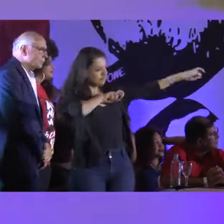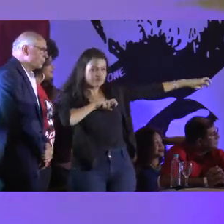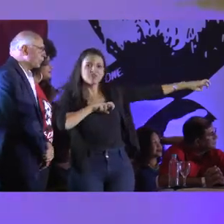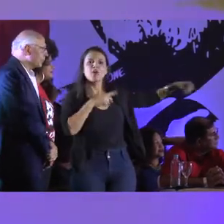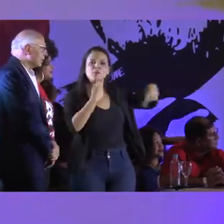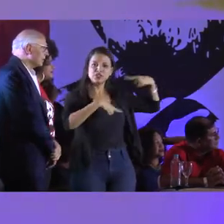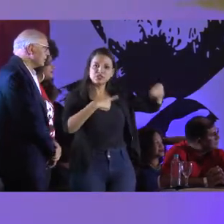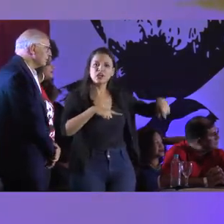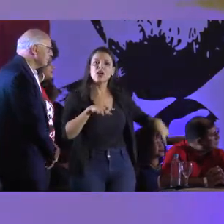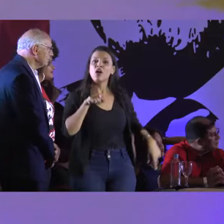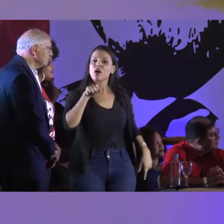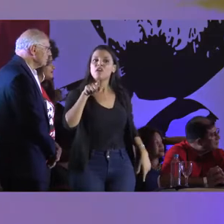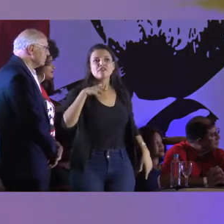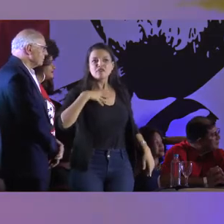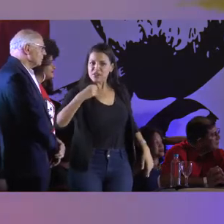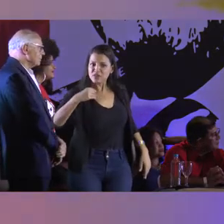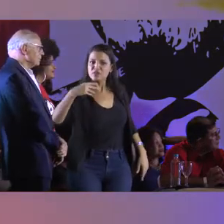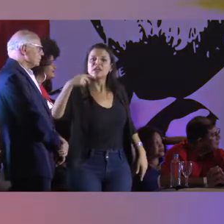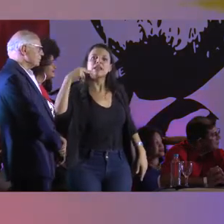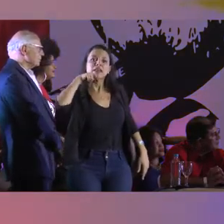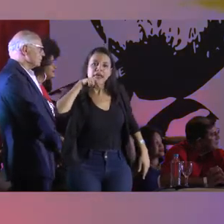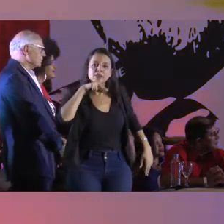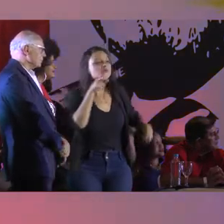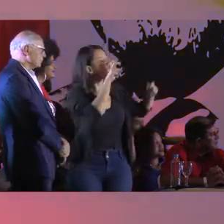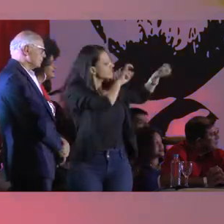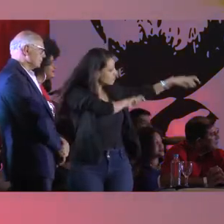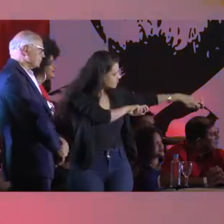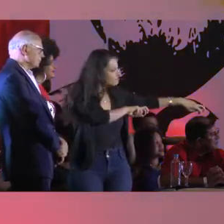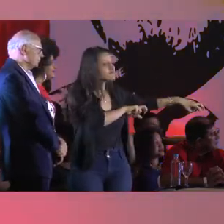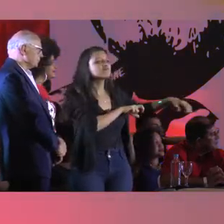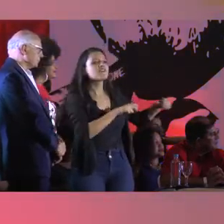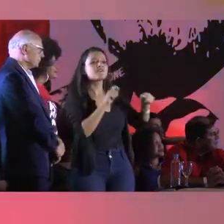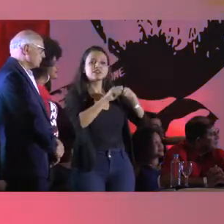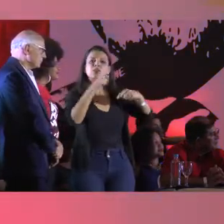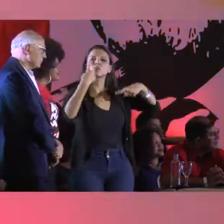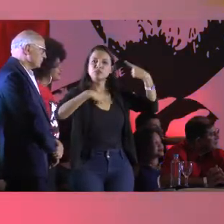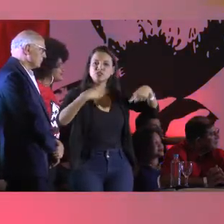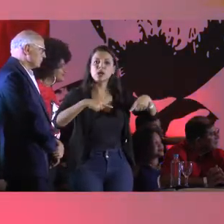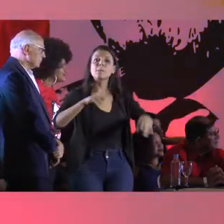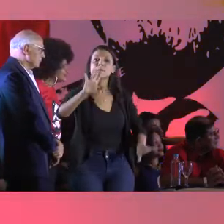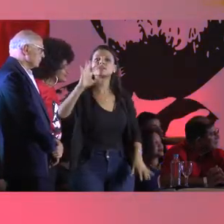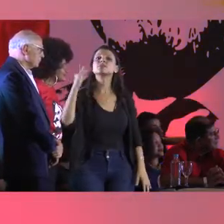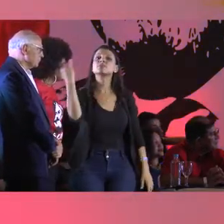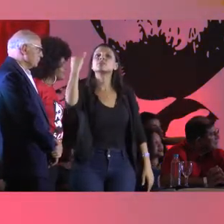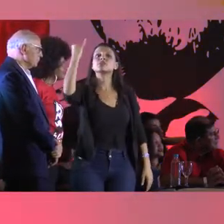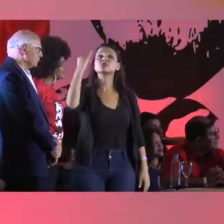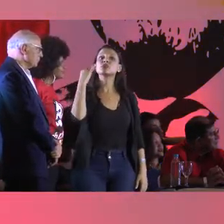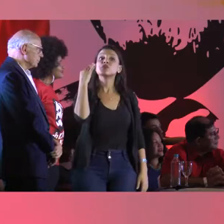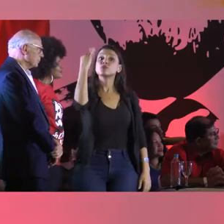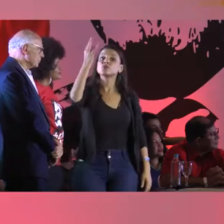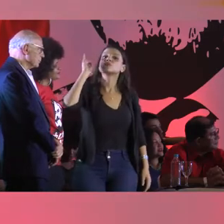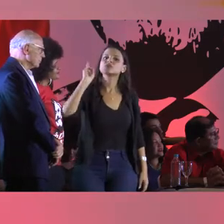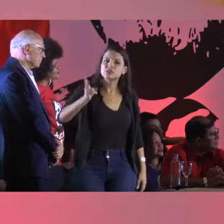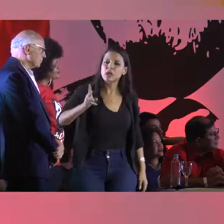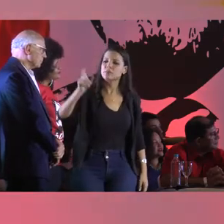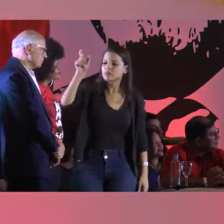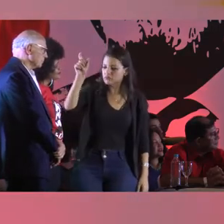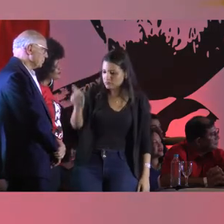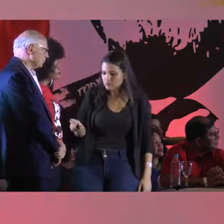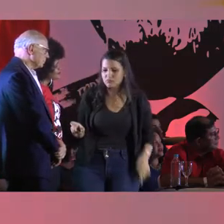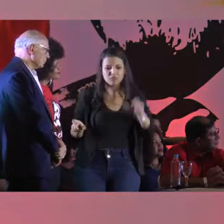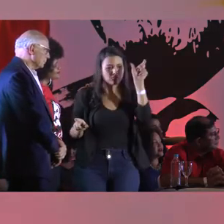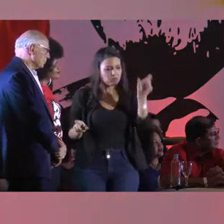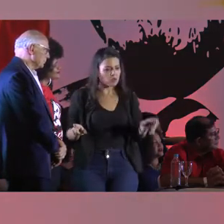estarão os filhos dos filhos de vocês. O que importa é que sempre haverá nesse país um homem e uma